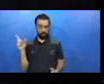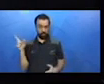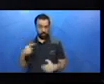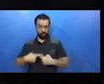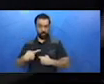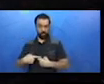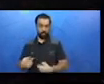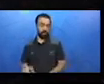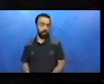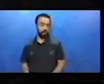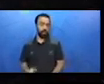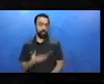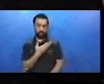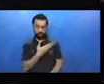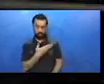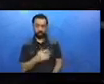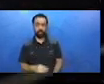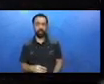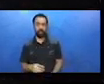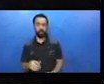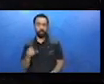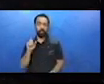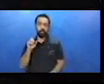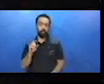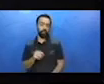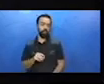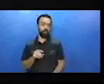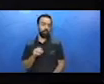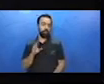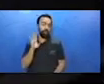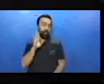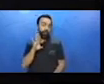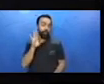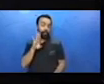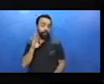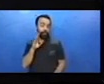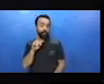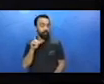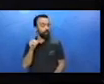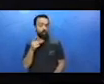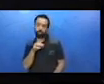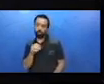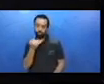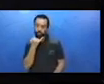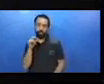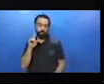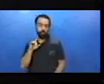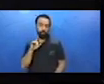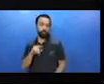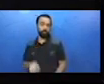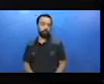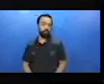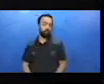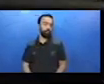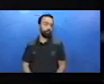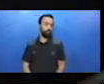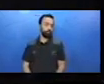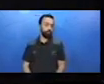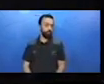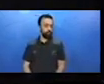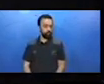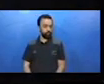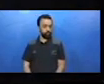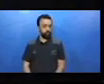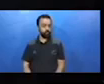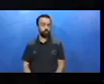Aqui nós temos uma americana, que é a Kate Ledeck, que ela tem 5 medalhas de ouro olímpica, 14 medalhas de ouro em campeonato mundial e ainda detém